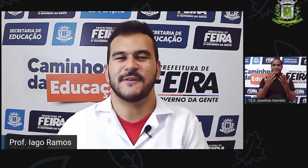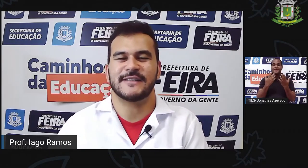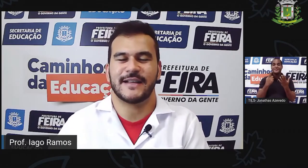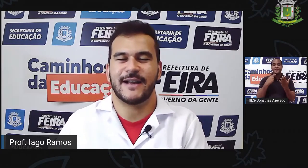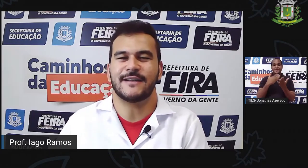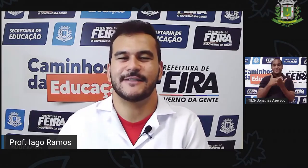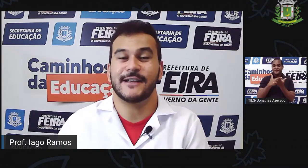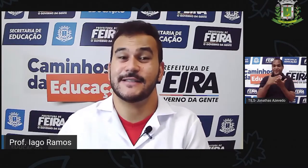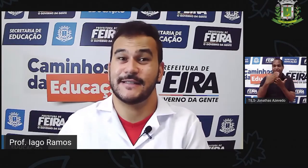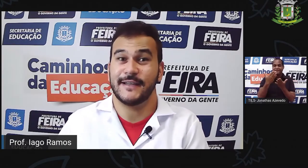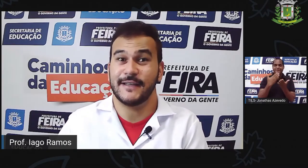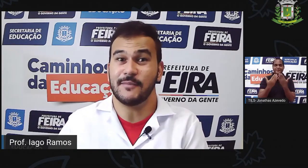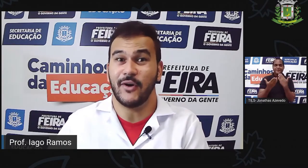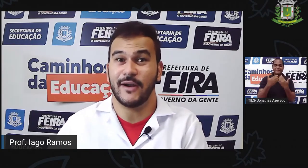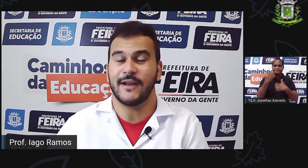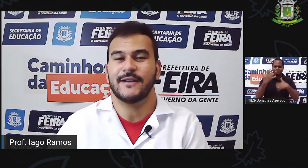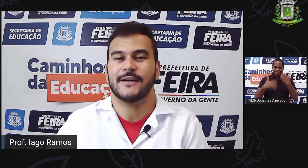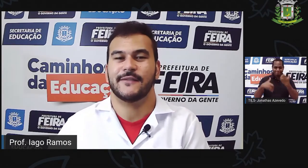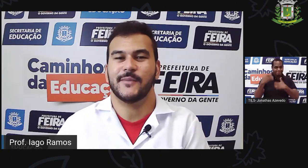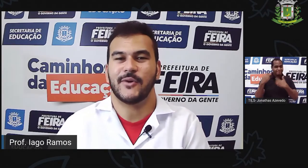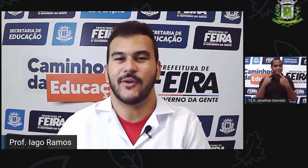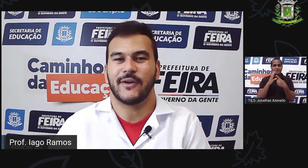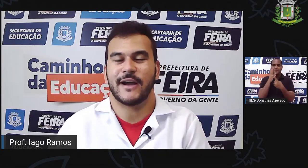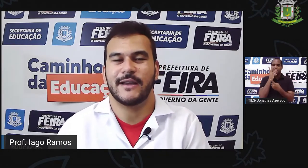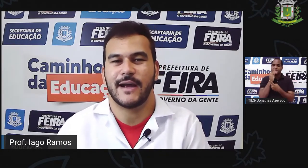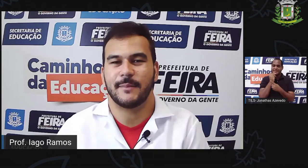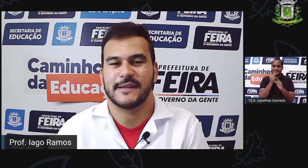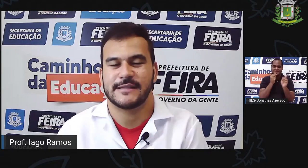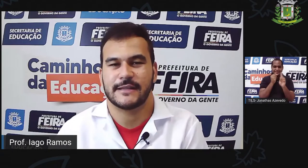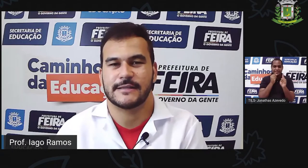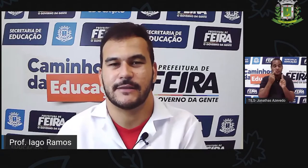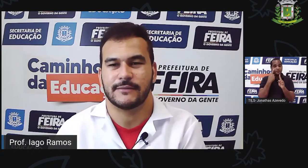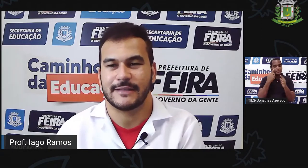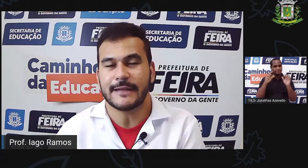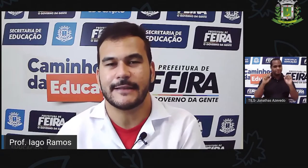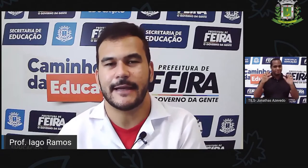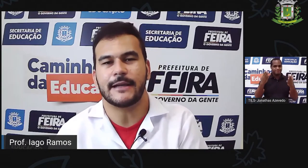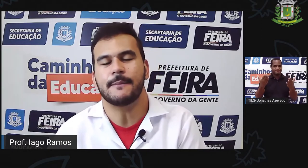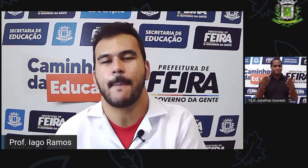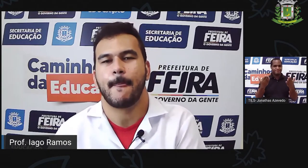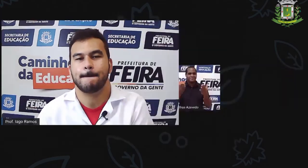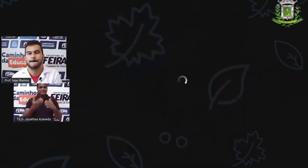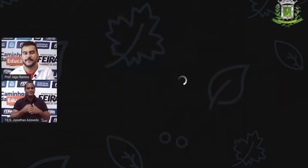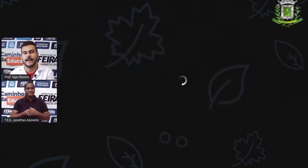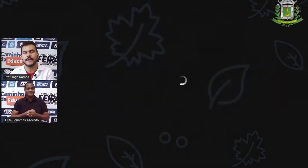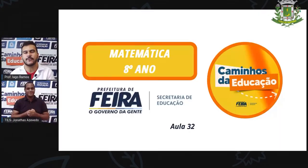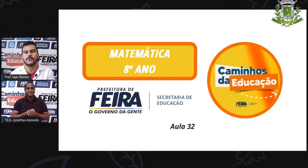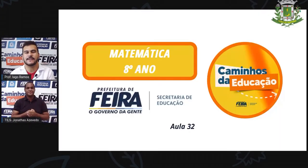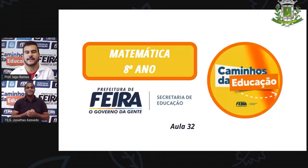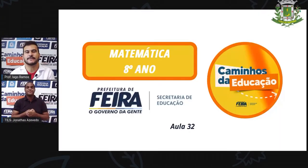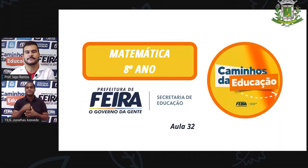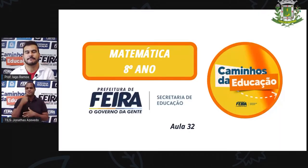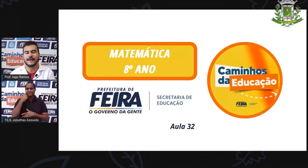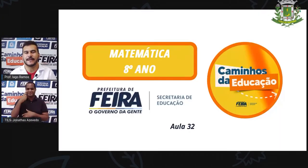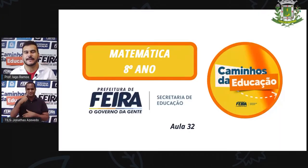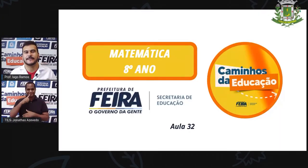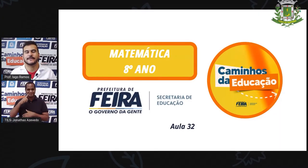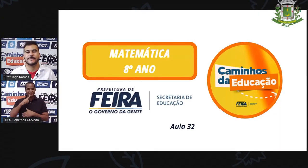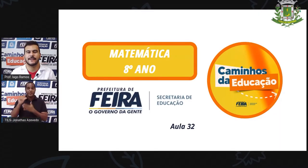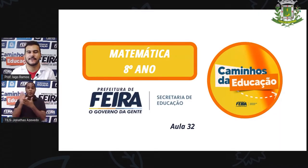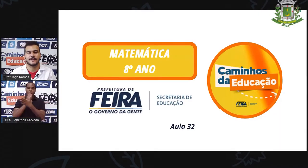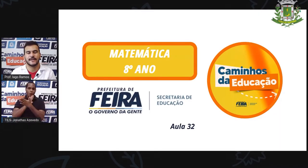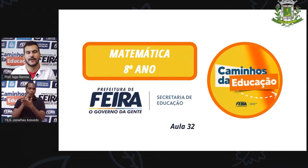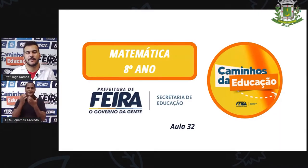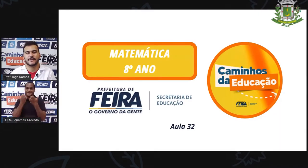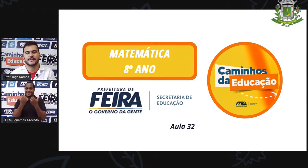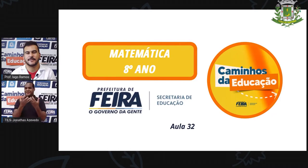vamos começar, né? Sem demora, vamos colocar aí a apresentação na tela. Tem coisa bacana,